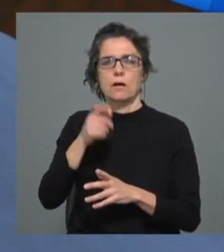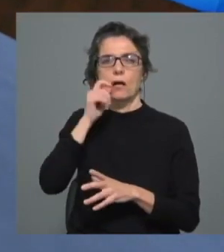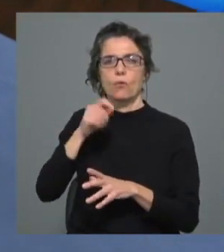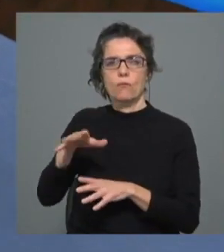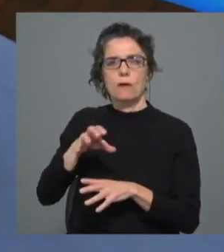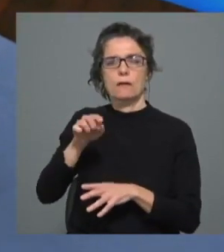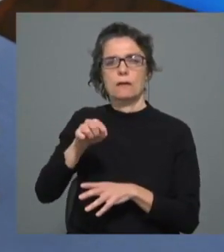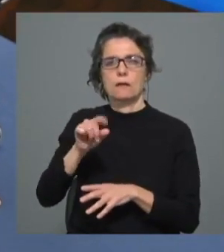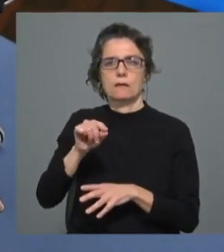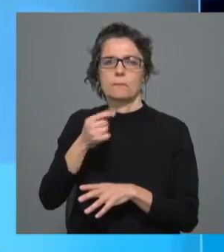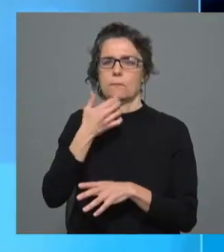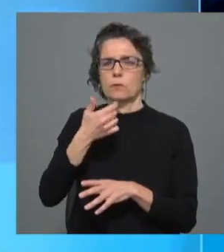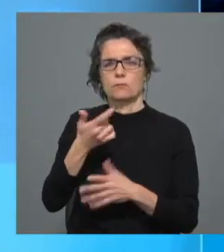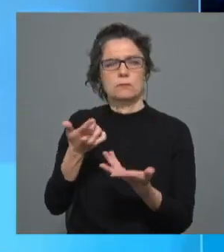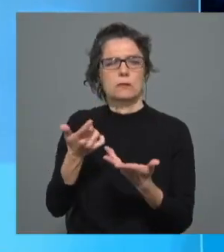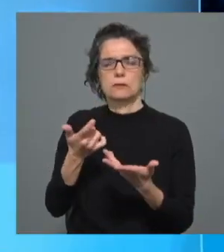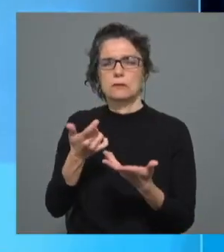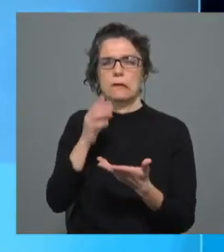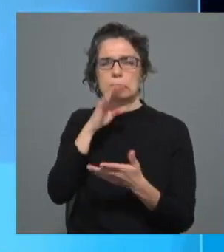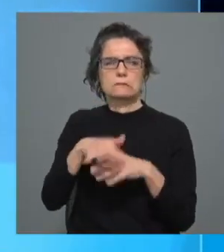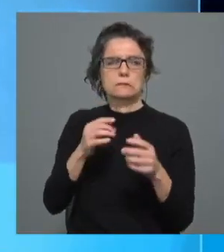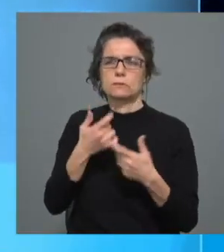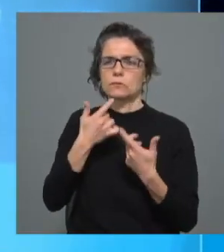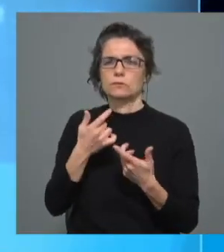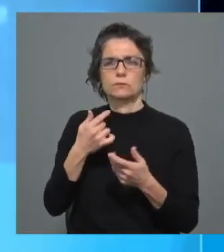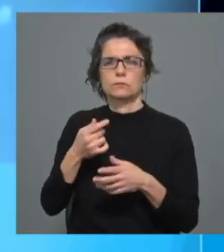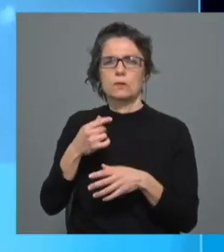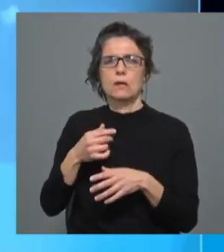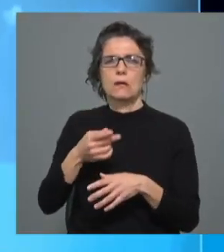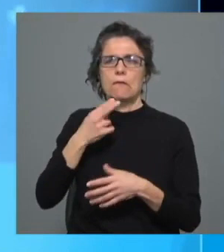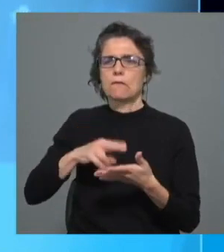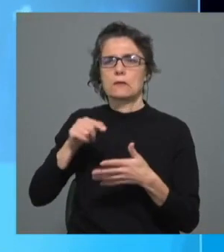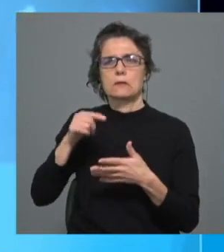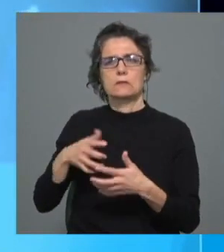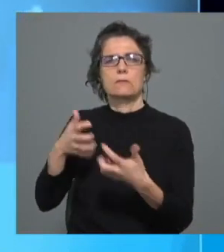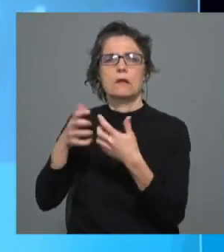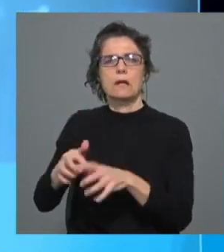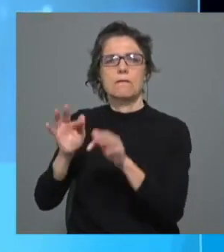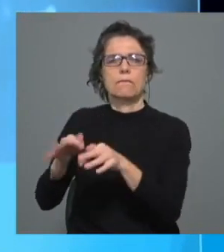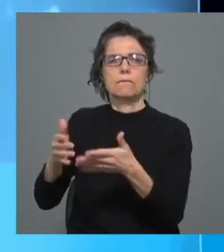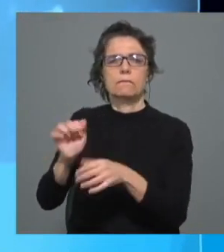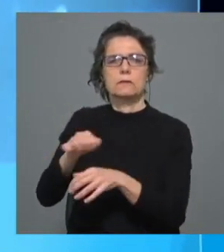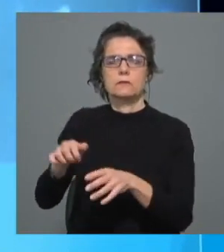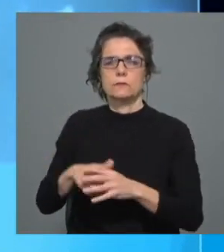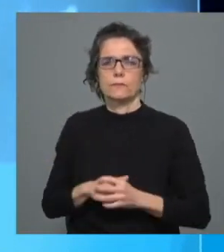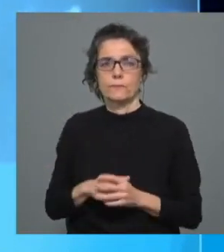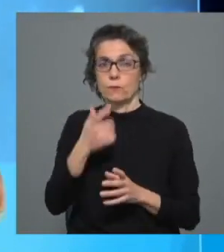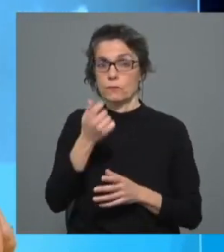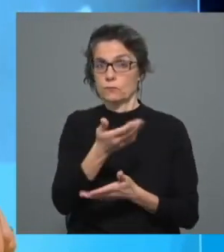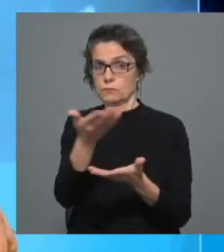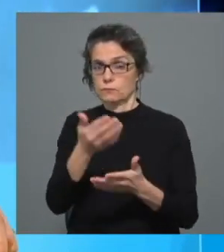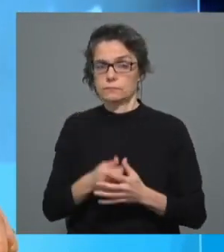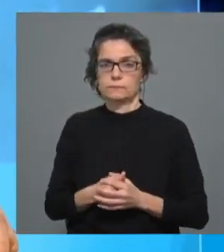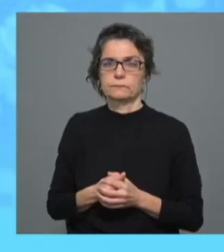se foi feito tudo o que era preciso para travar esta guerra. Uma pergunta que lhe coloco também a si neste início de